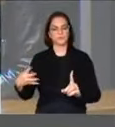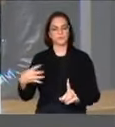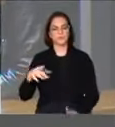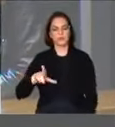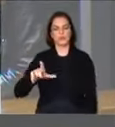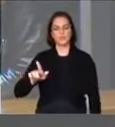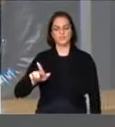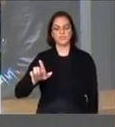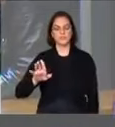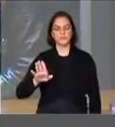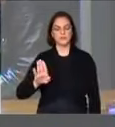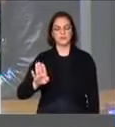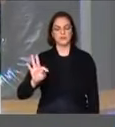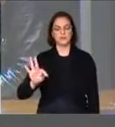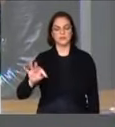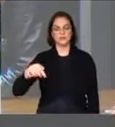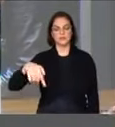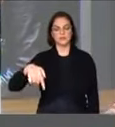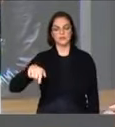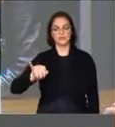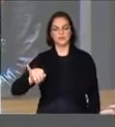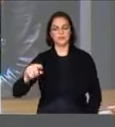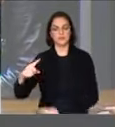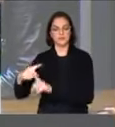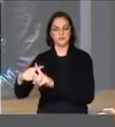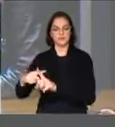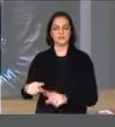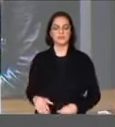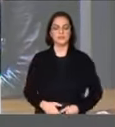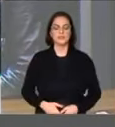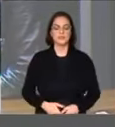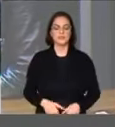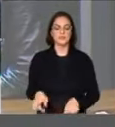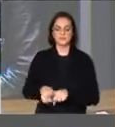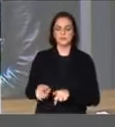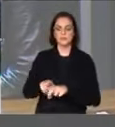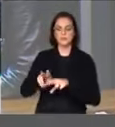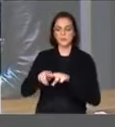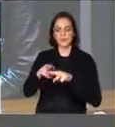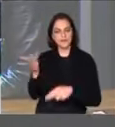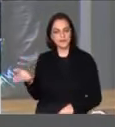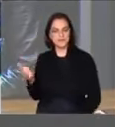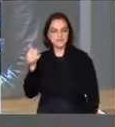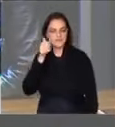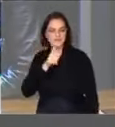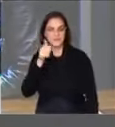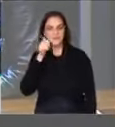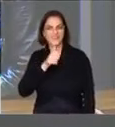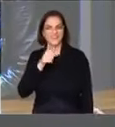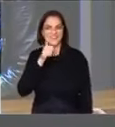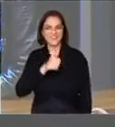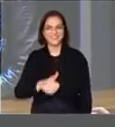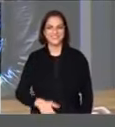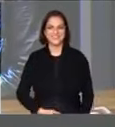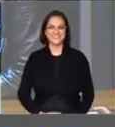LGBTQI+, mas também por causa dessa mulher.